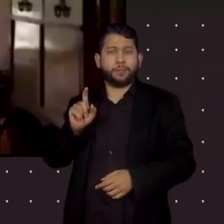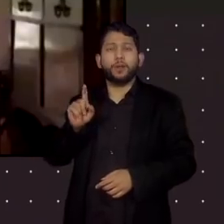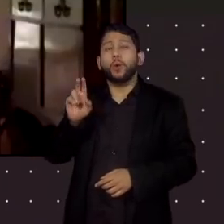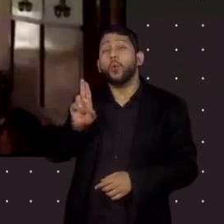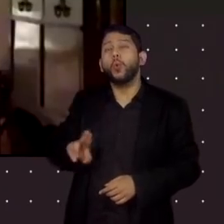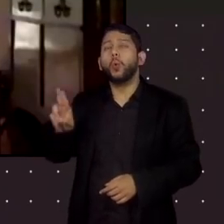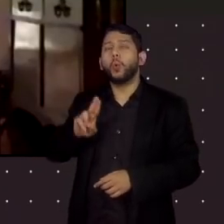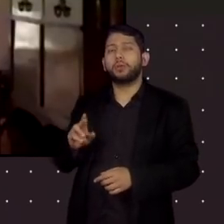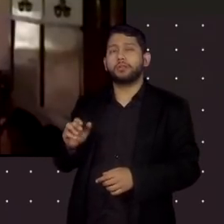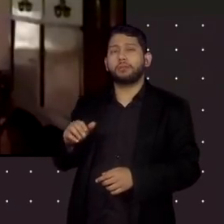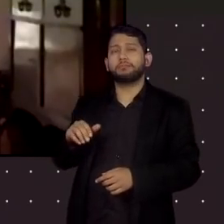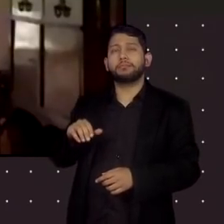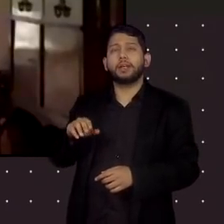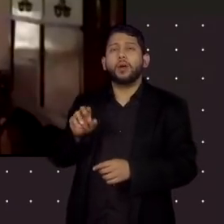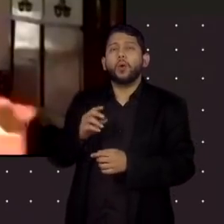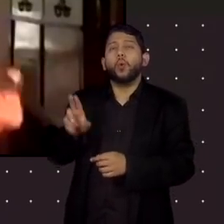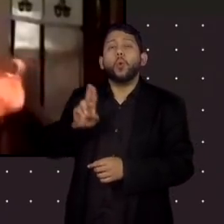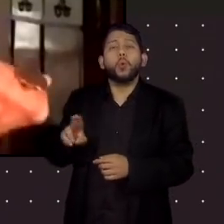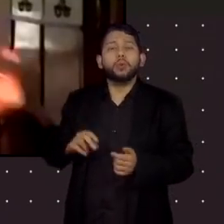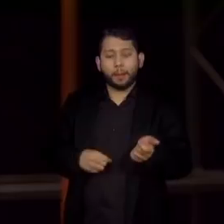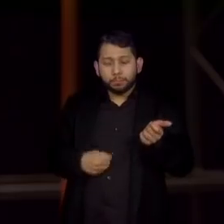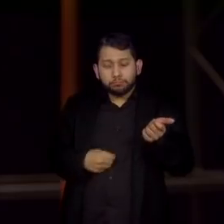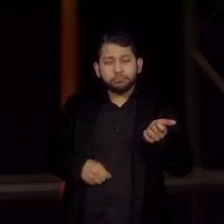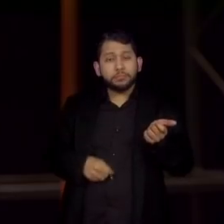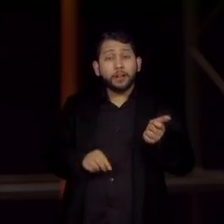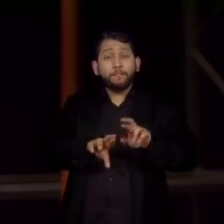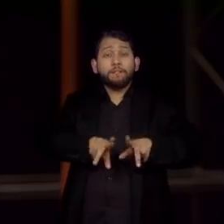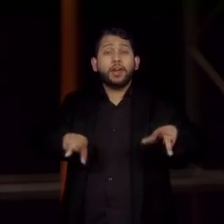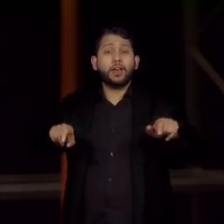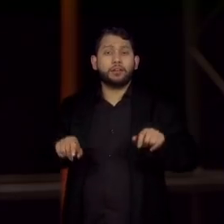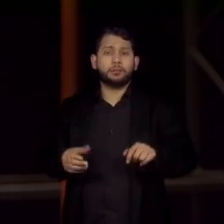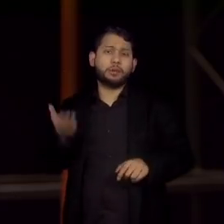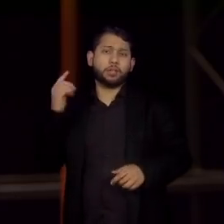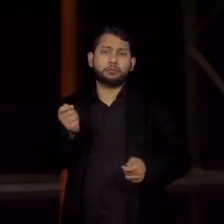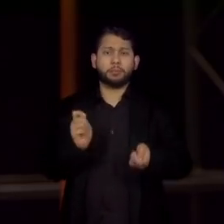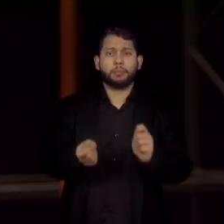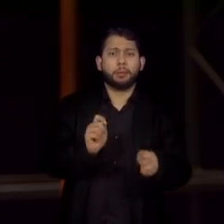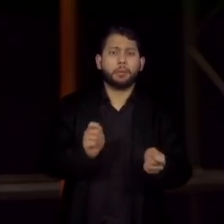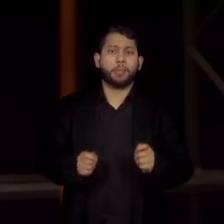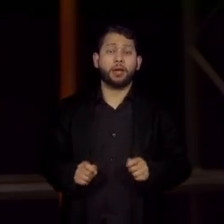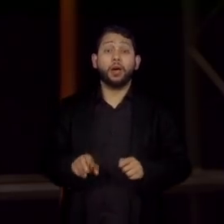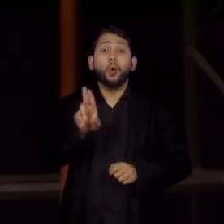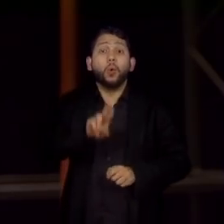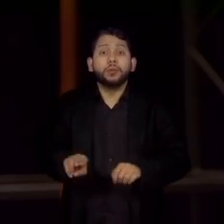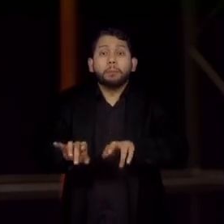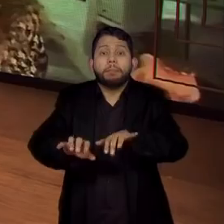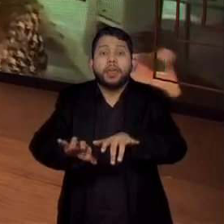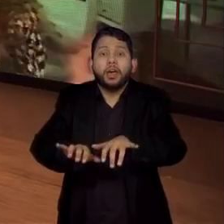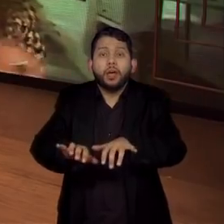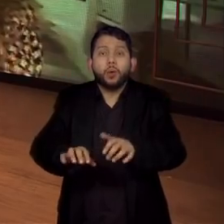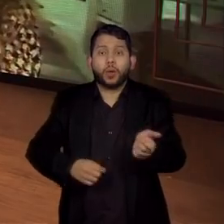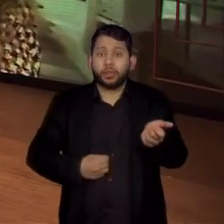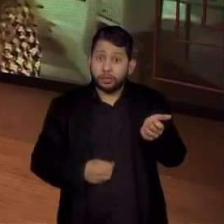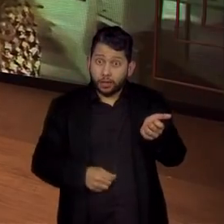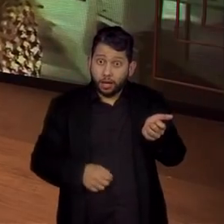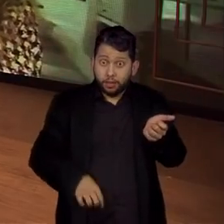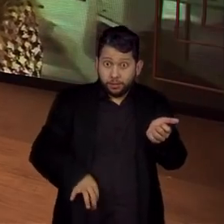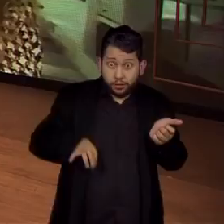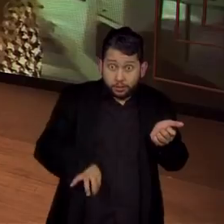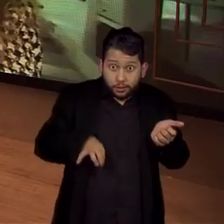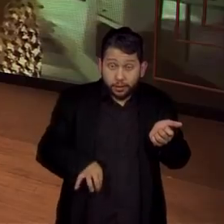né? os instrumentos diferentes, né? O piano elétrico, as guitarras elétricas e